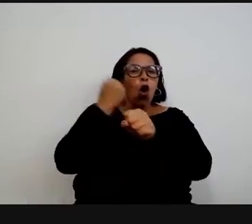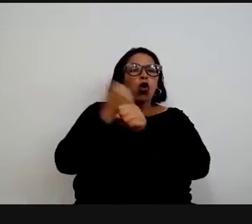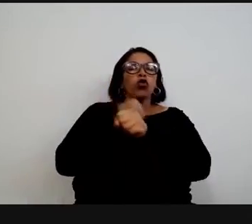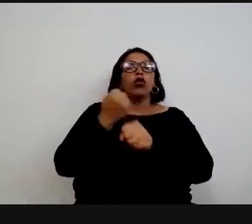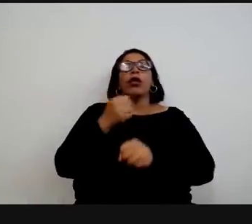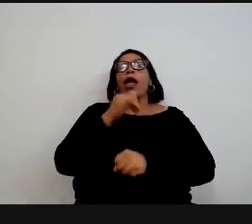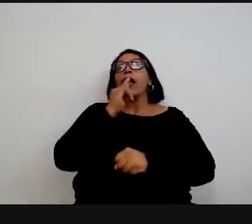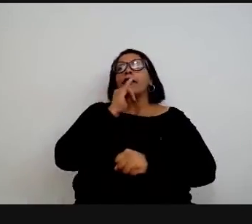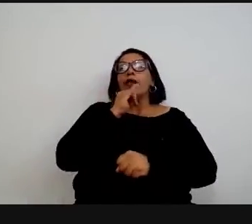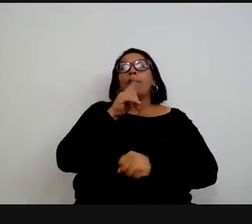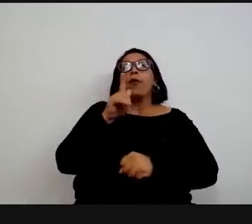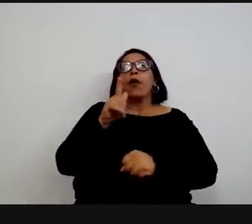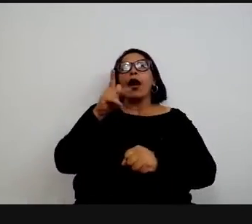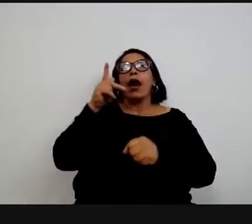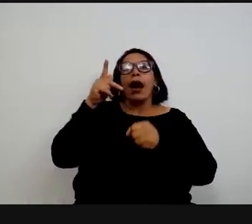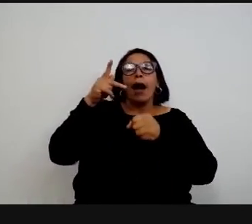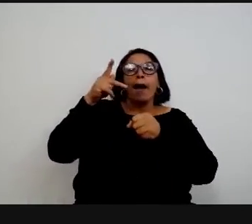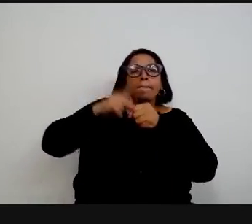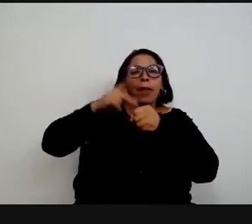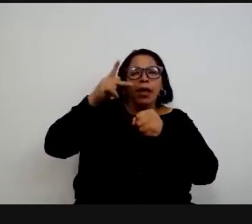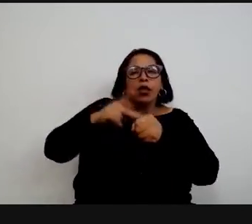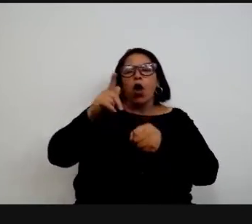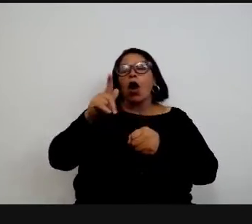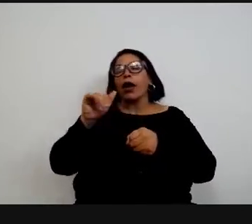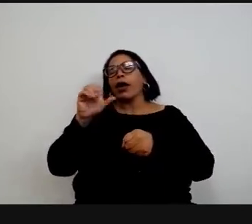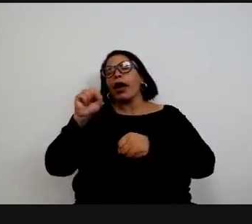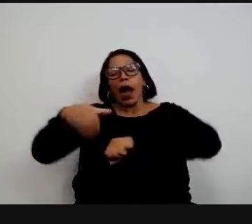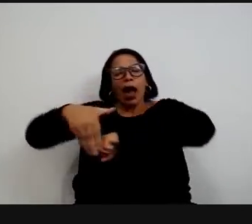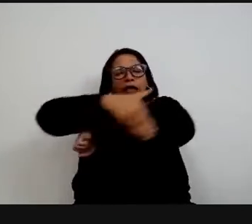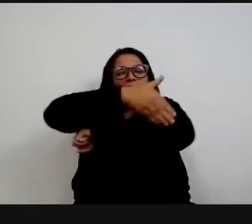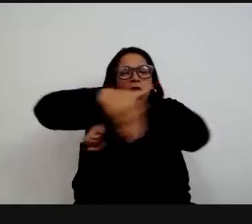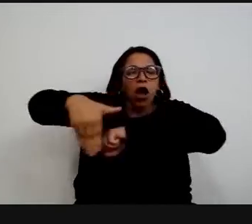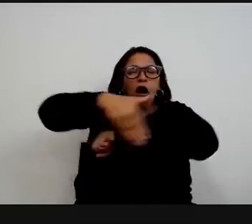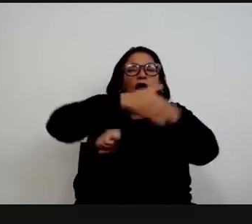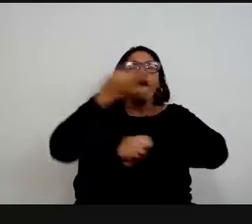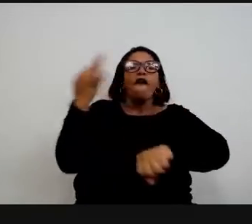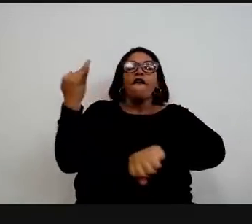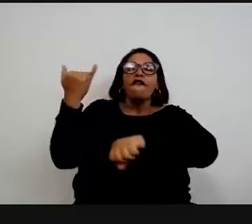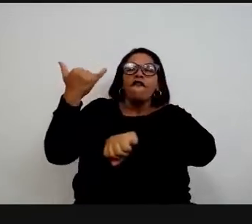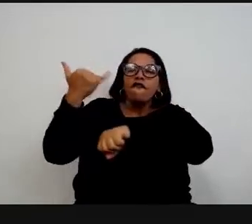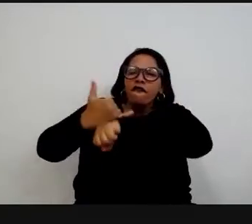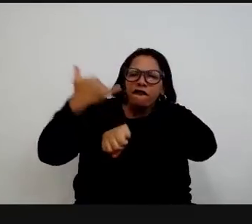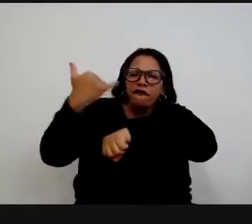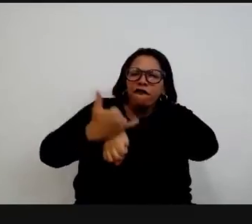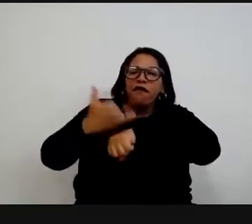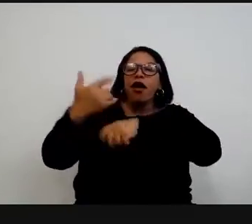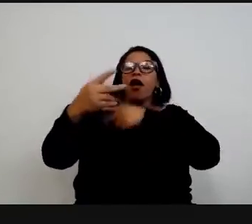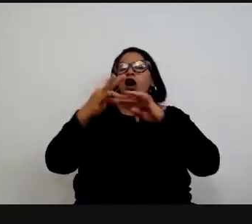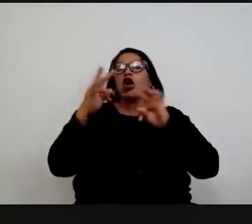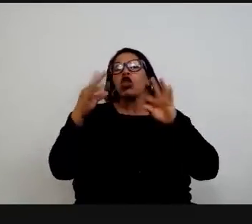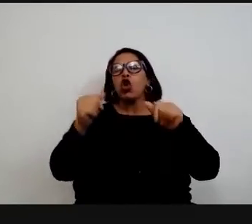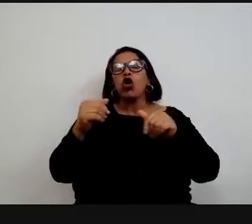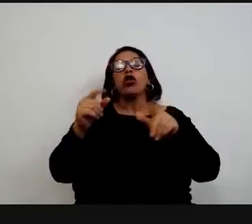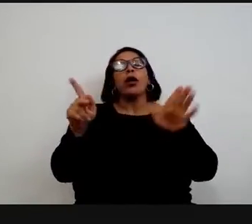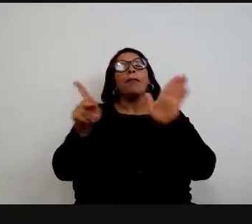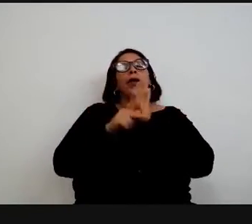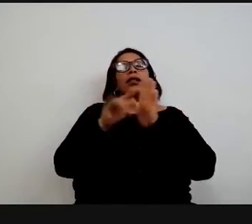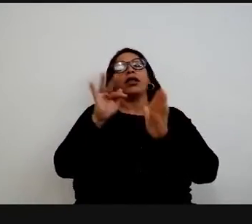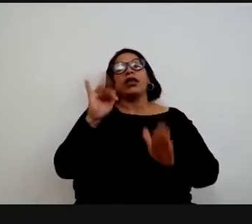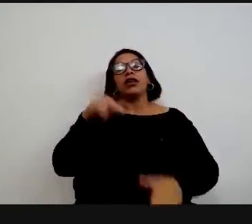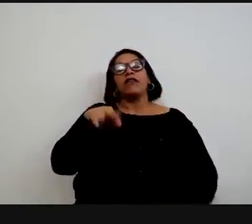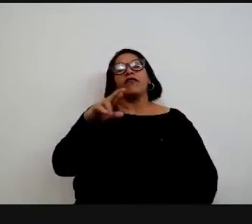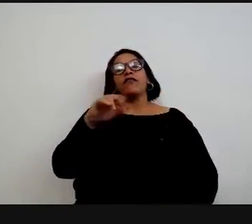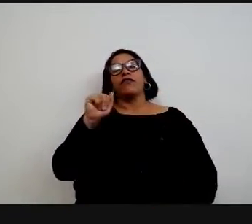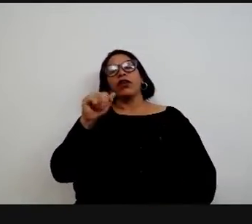seja, gás e petróleo, rodovias, ferrovias, todas as partes de infraestrutura. Então, foi